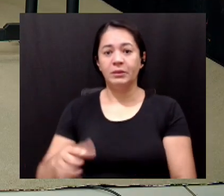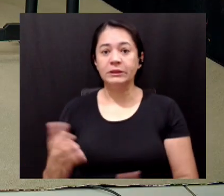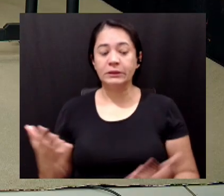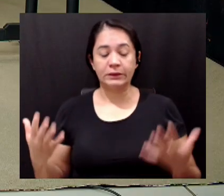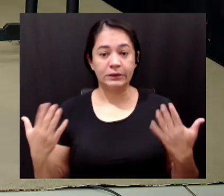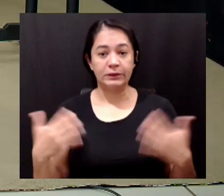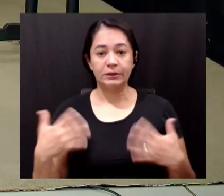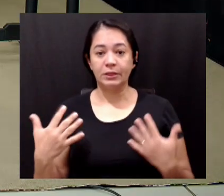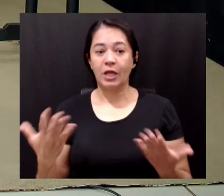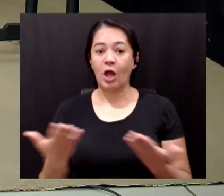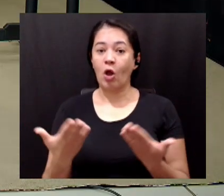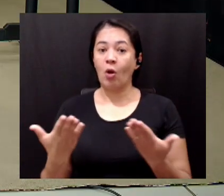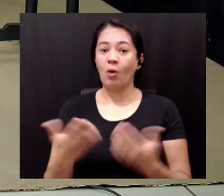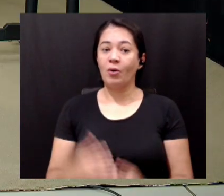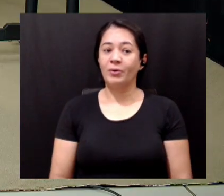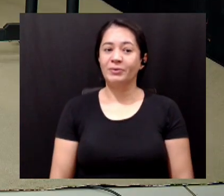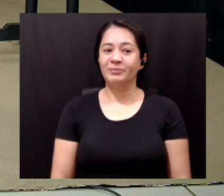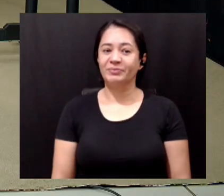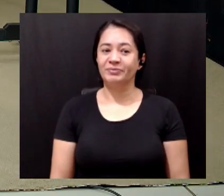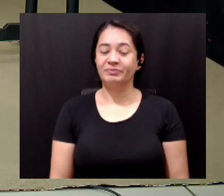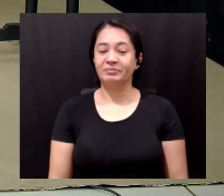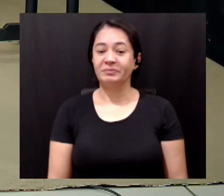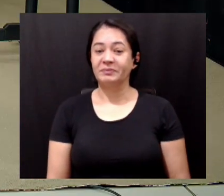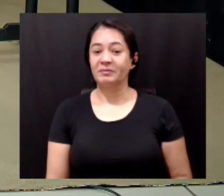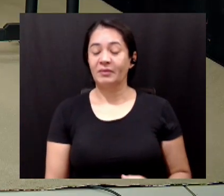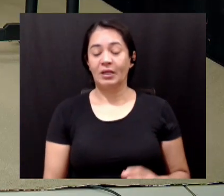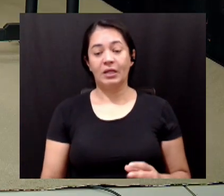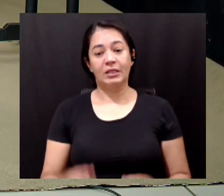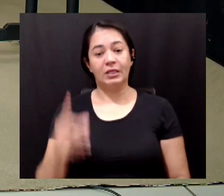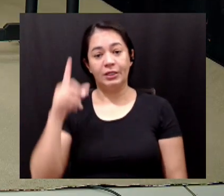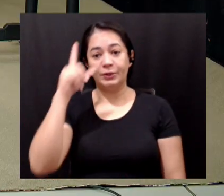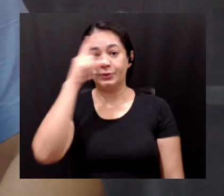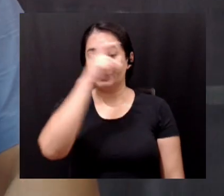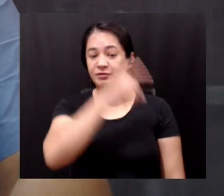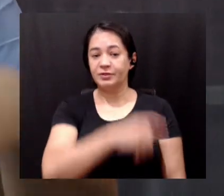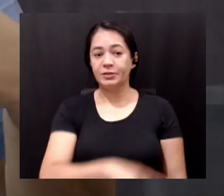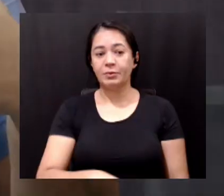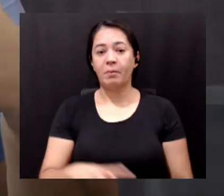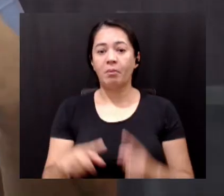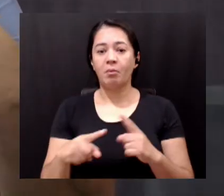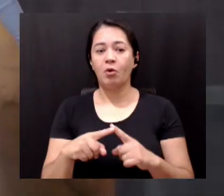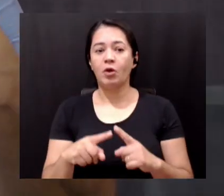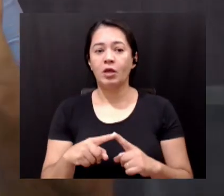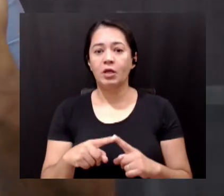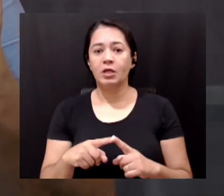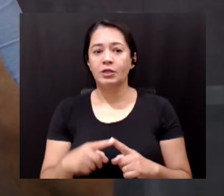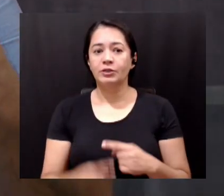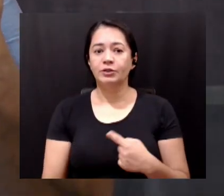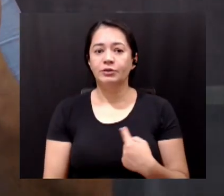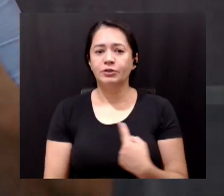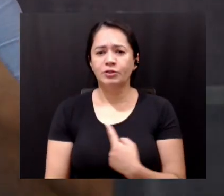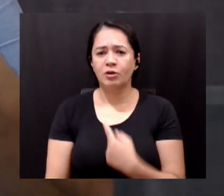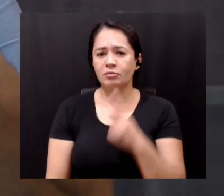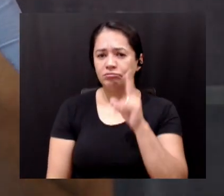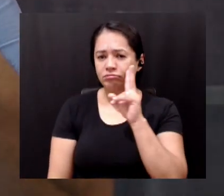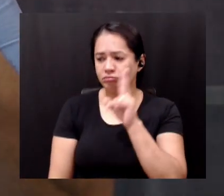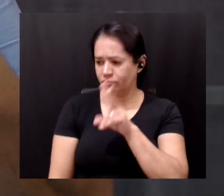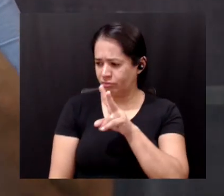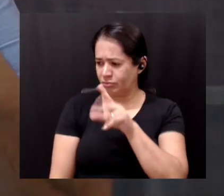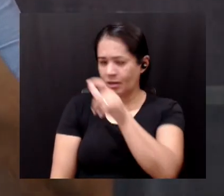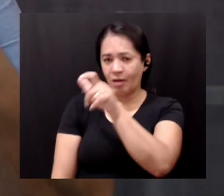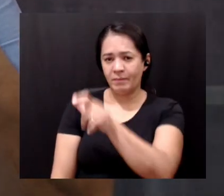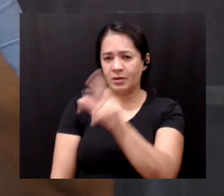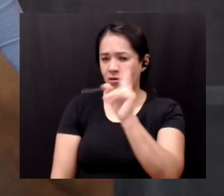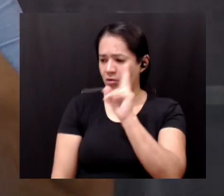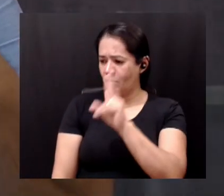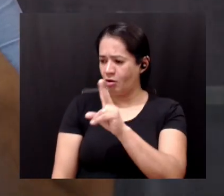ela é extremamente delicada, porque a gente olha para uma pessoa que está em um vício e a gente pensa assim,